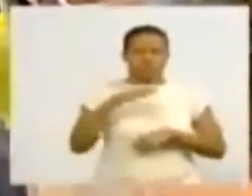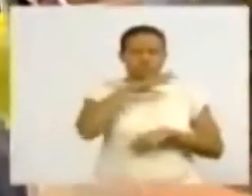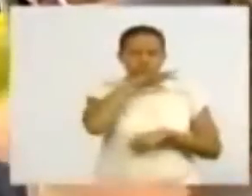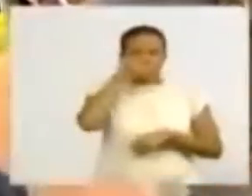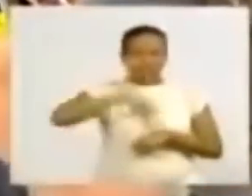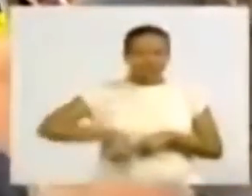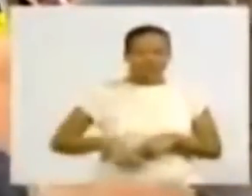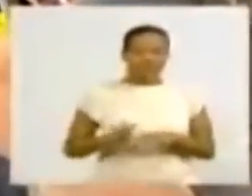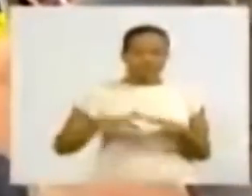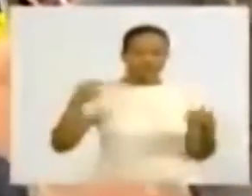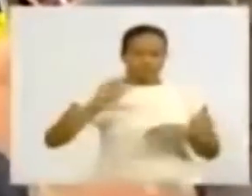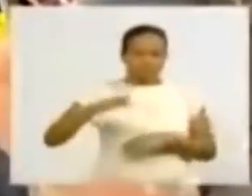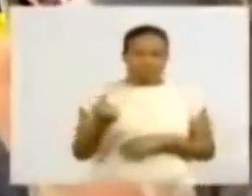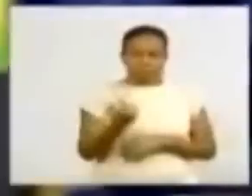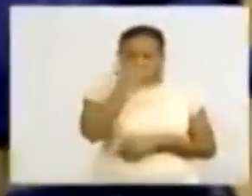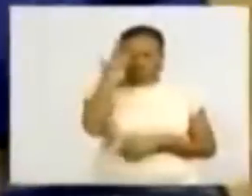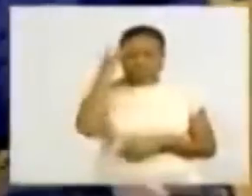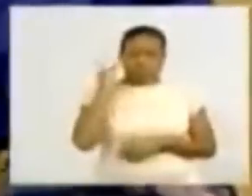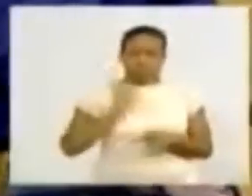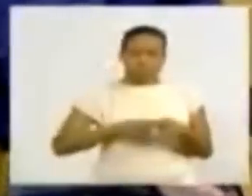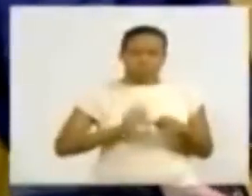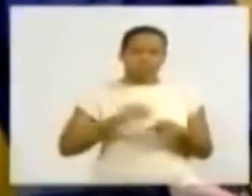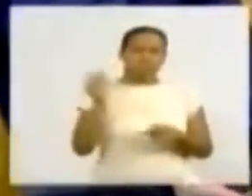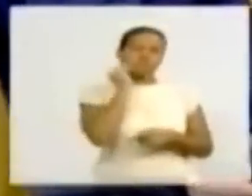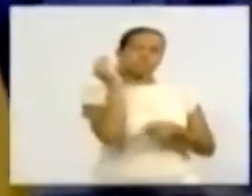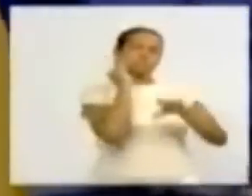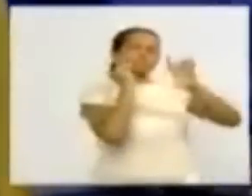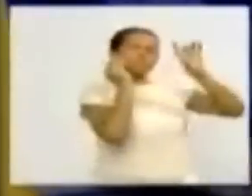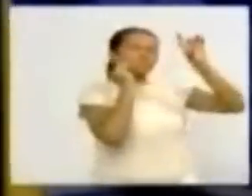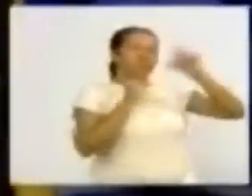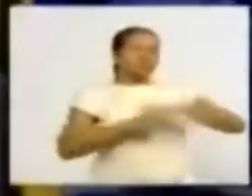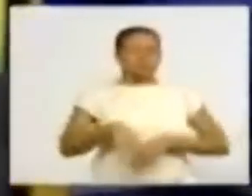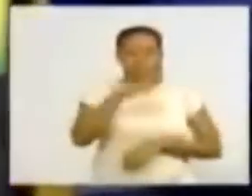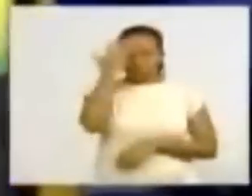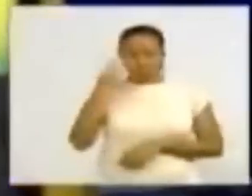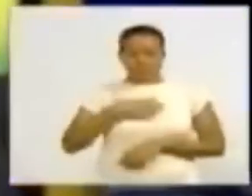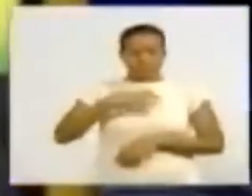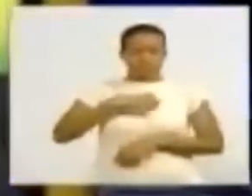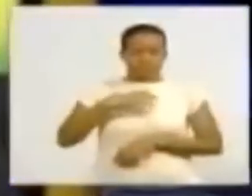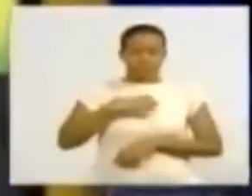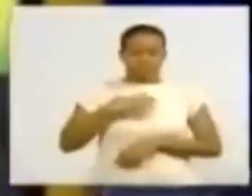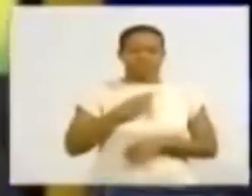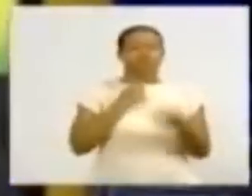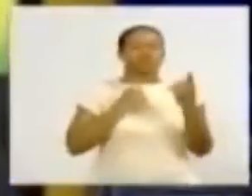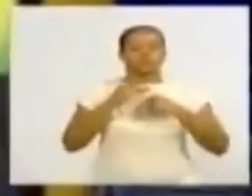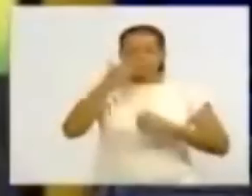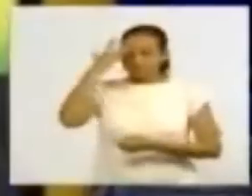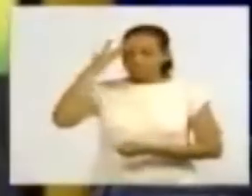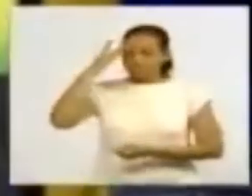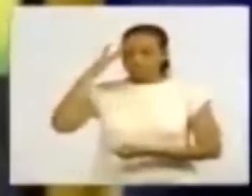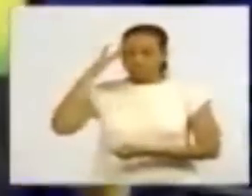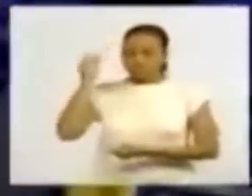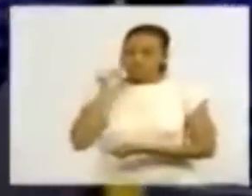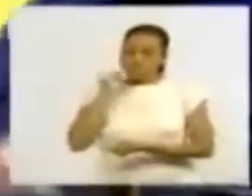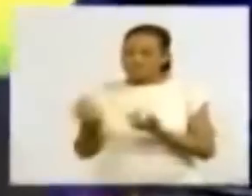experimentar na vida é espiritual. Quando alguém, por causa da experiência de Deus que fez, se sente no desejo de humilhar os que ainda